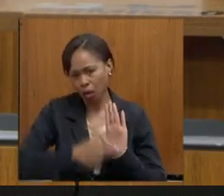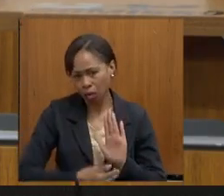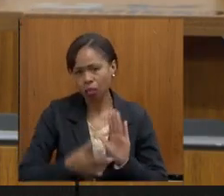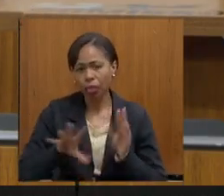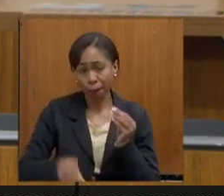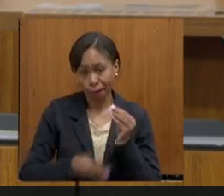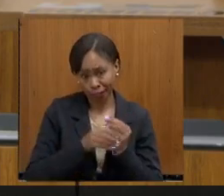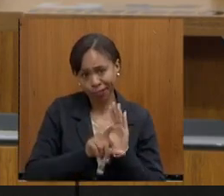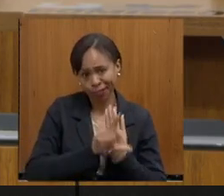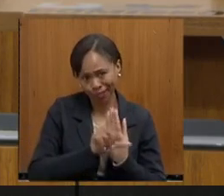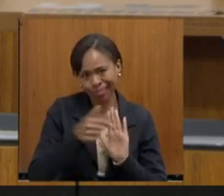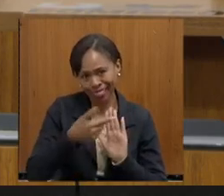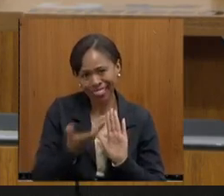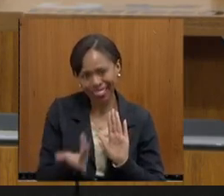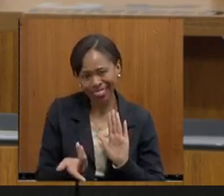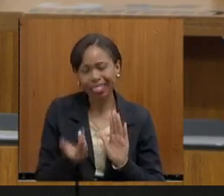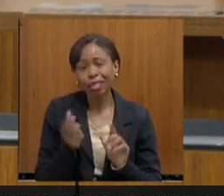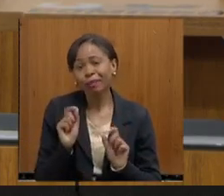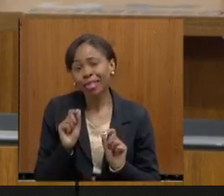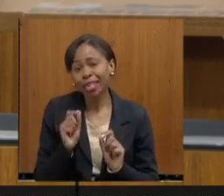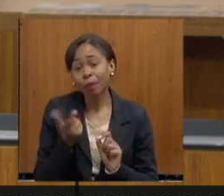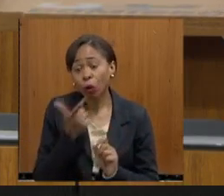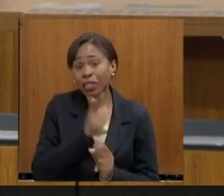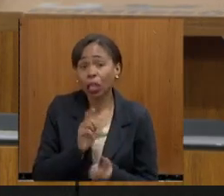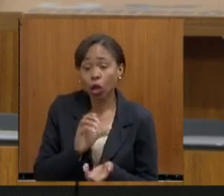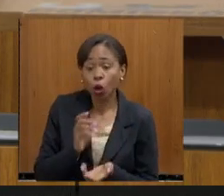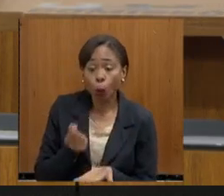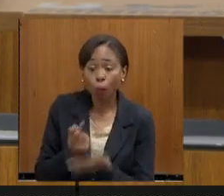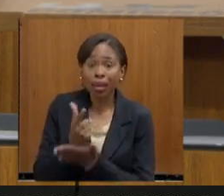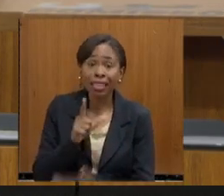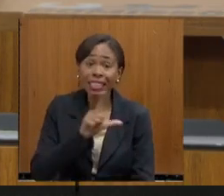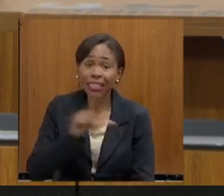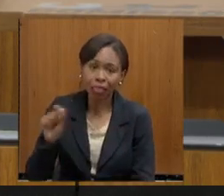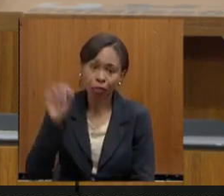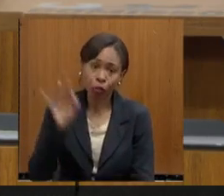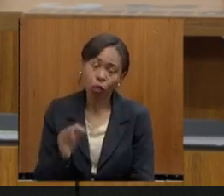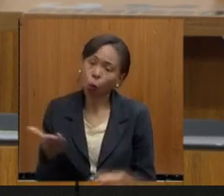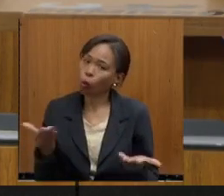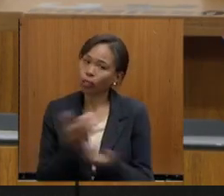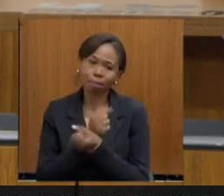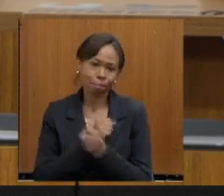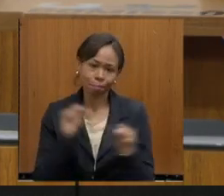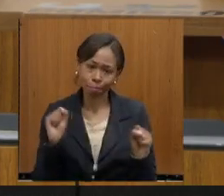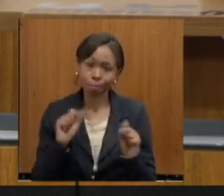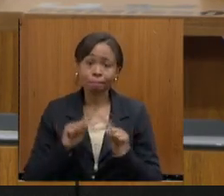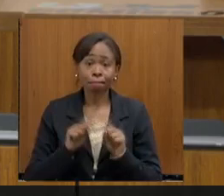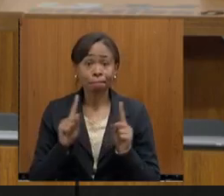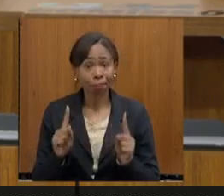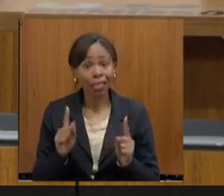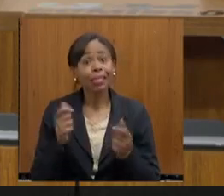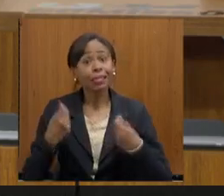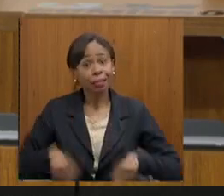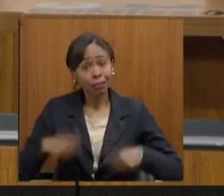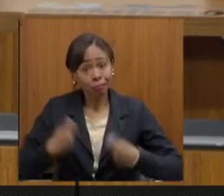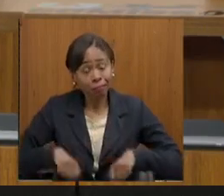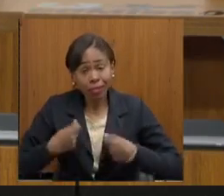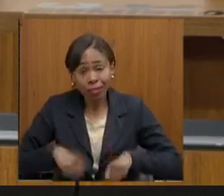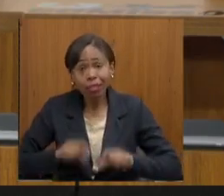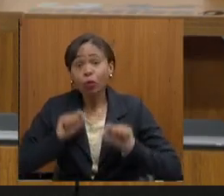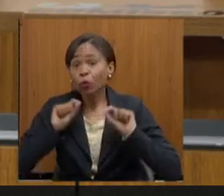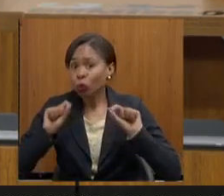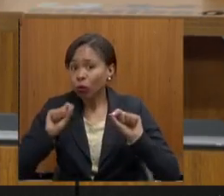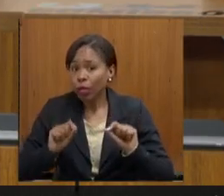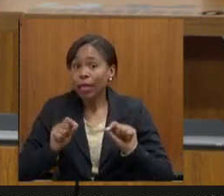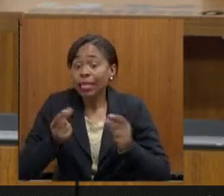própria emenda para a gente poder comprar 100% que hoje não é possível mas a gente tem efetivamente que naquele momento ter